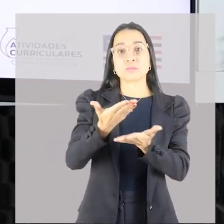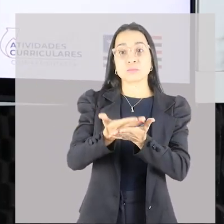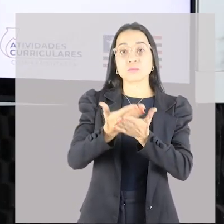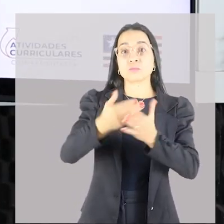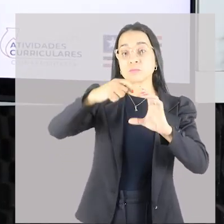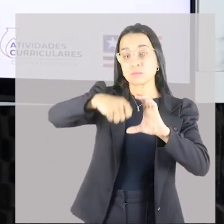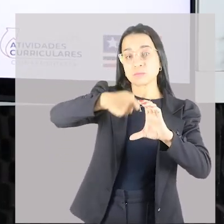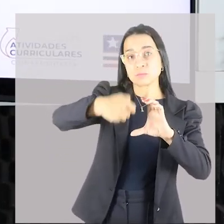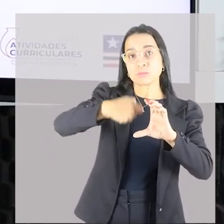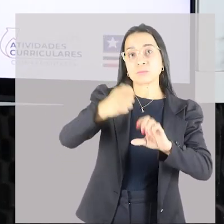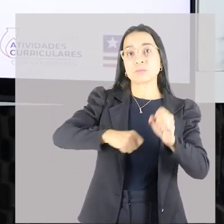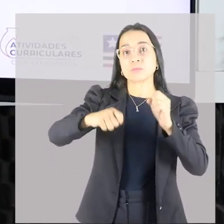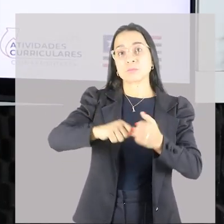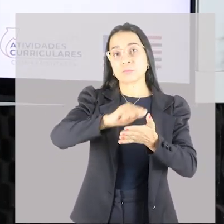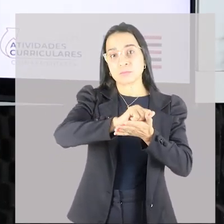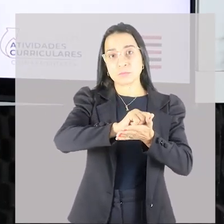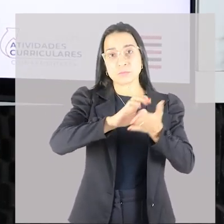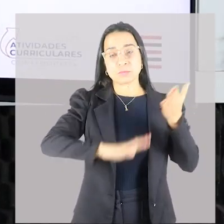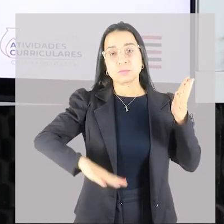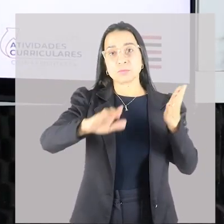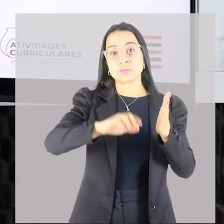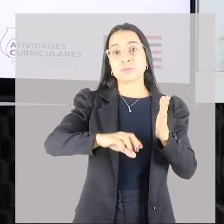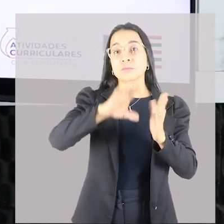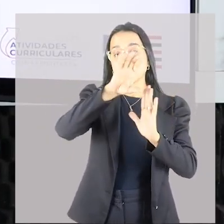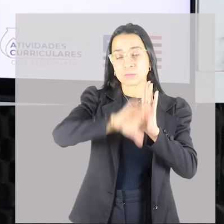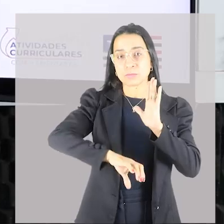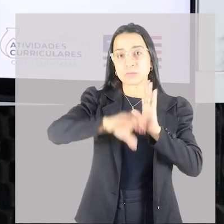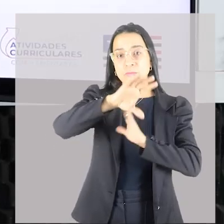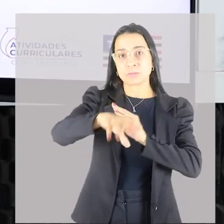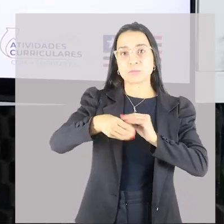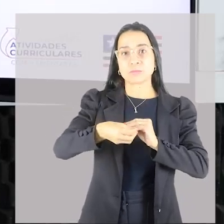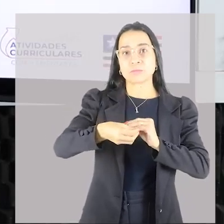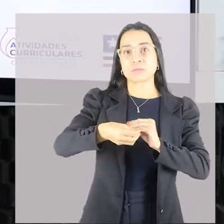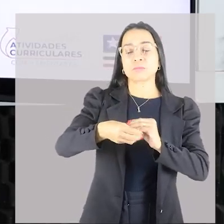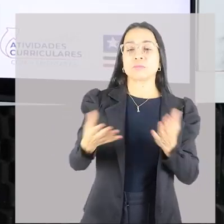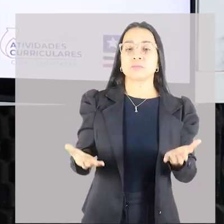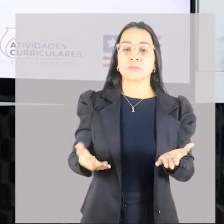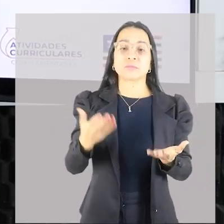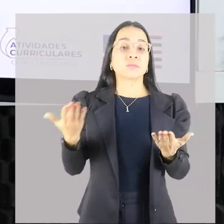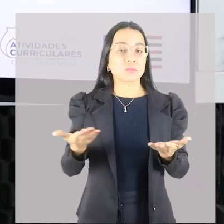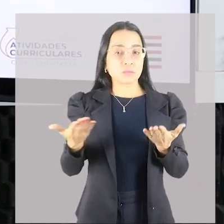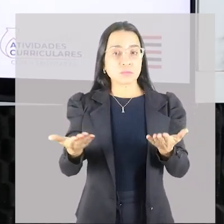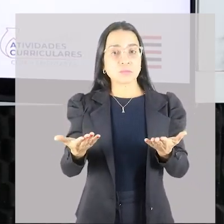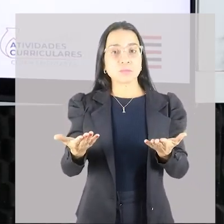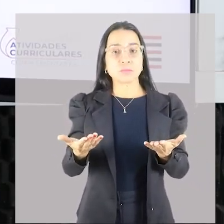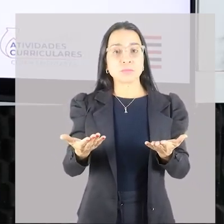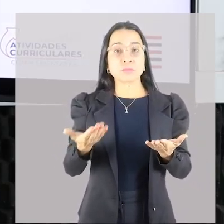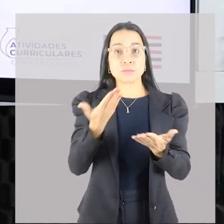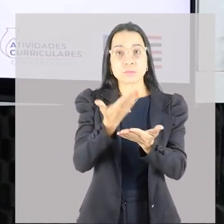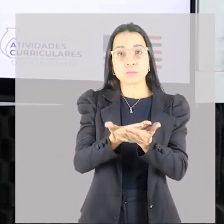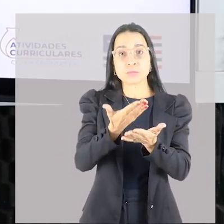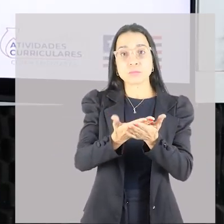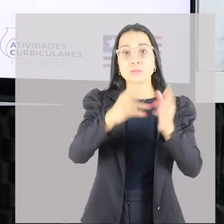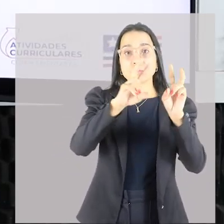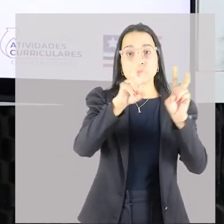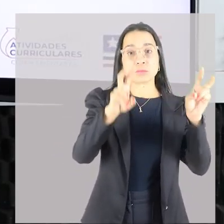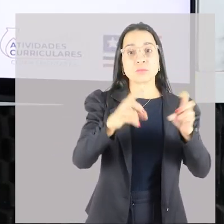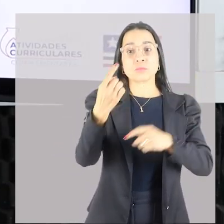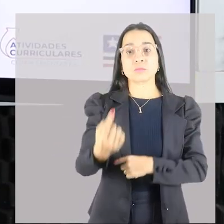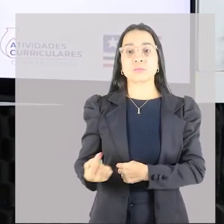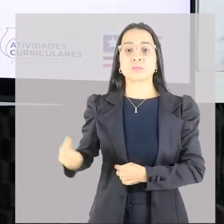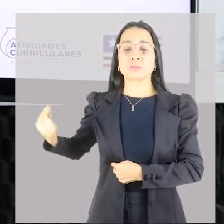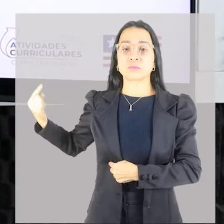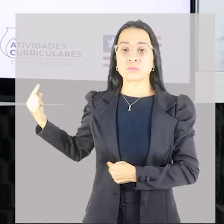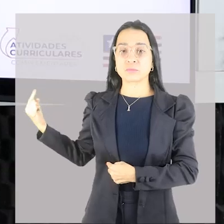das atividades curriculares complementares de Sociologia. E dessa vez a gente vai abordar o tema: a importância dos movimentos